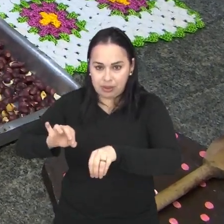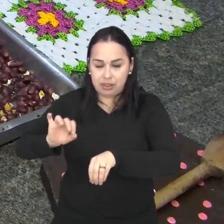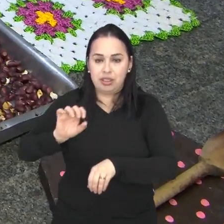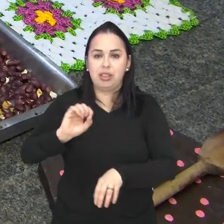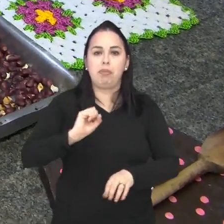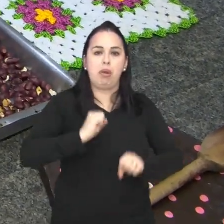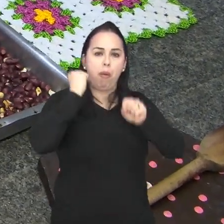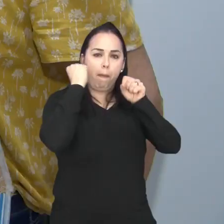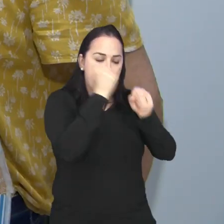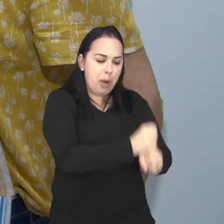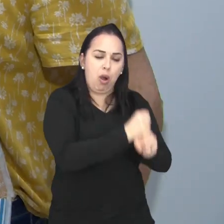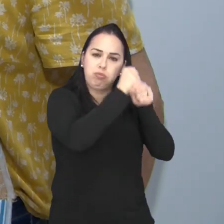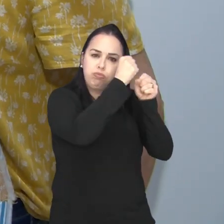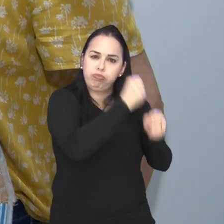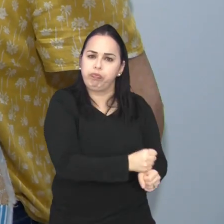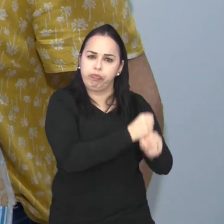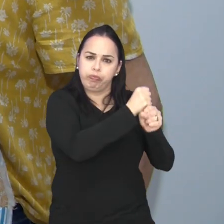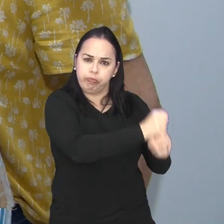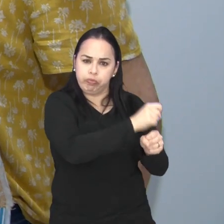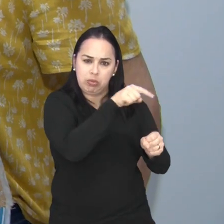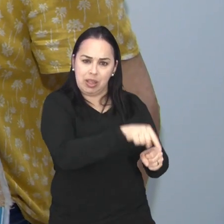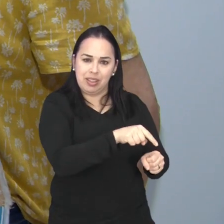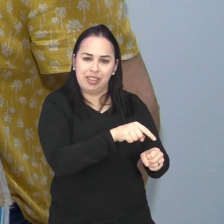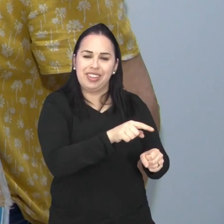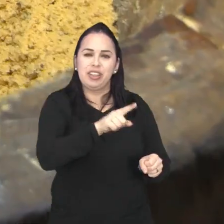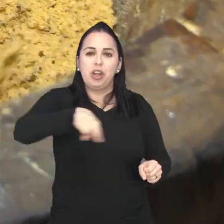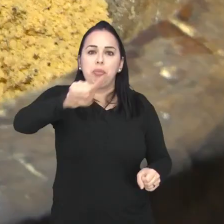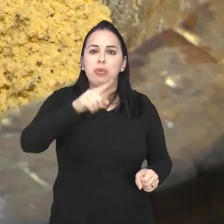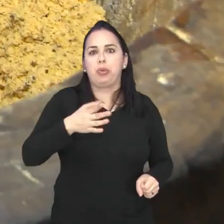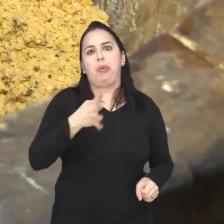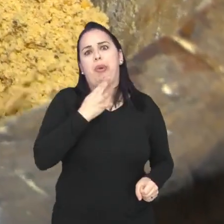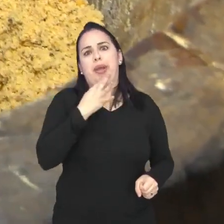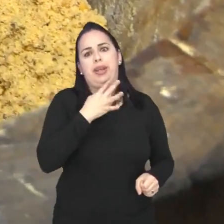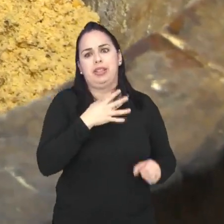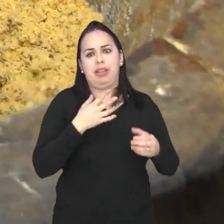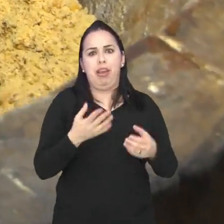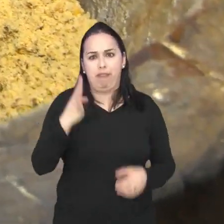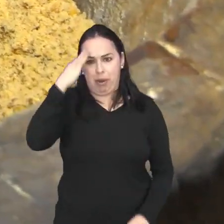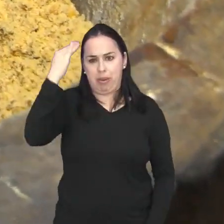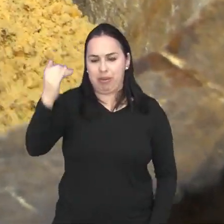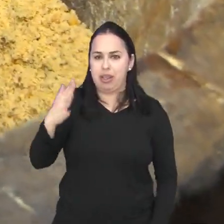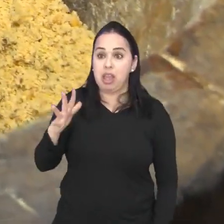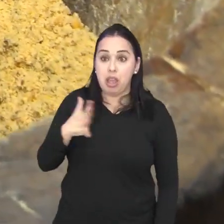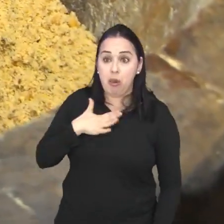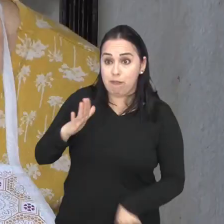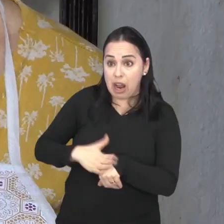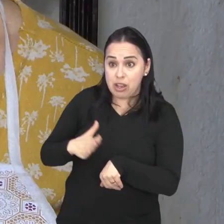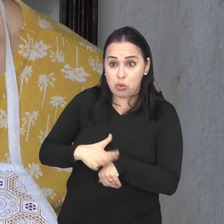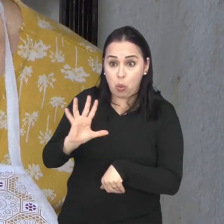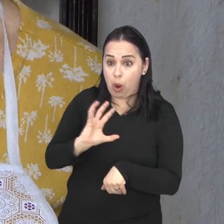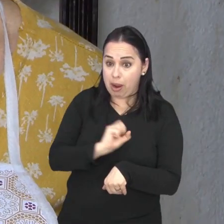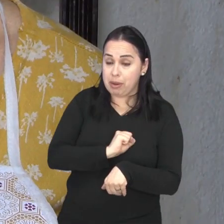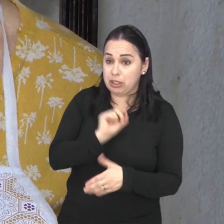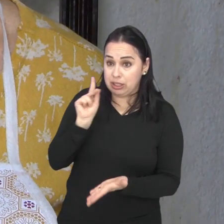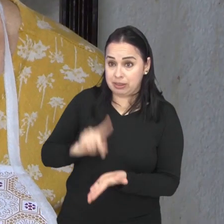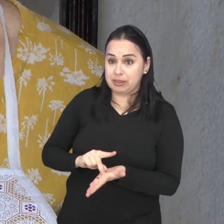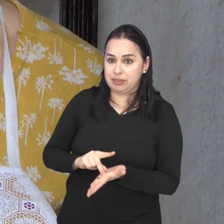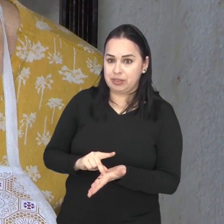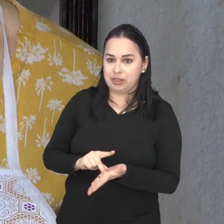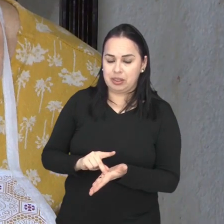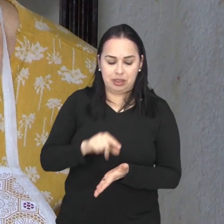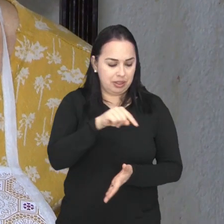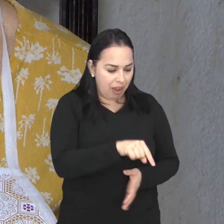separar grãos e cascas, depois quando o amendoim vai para o pilão e começa a ganhar a cara que todo mundo conhece. Eu faço com amor